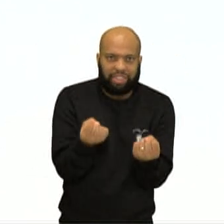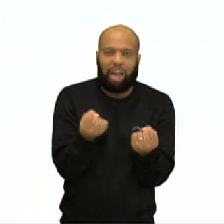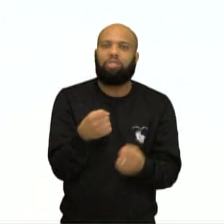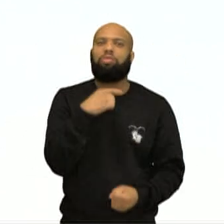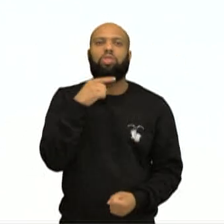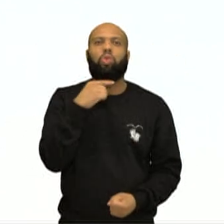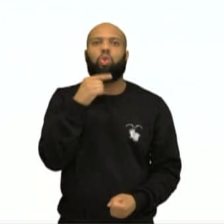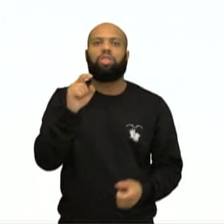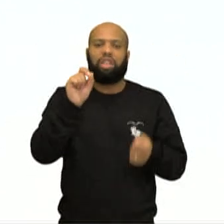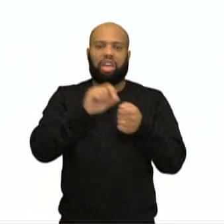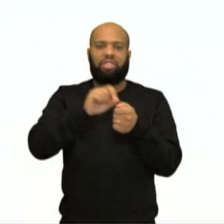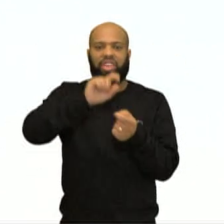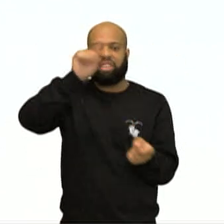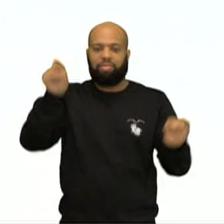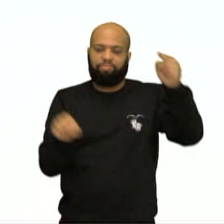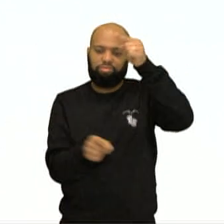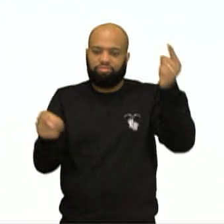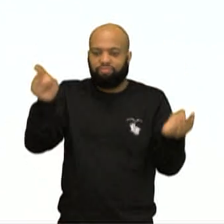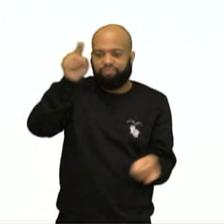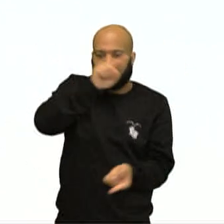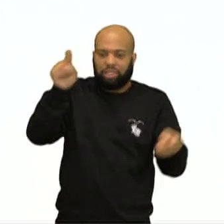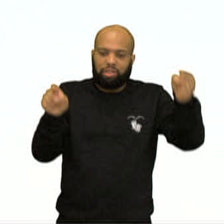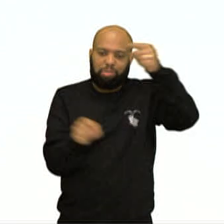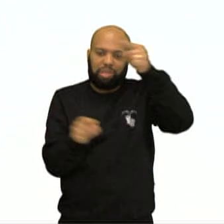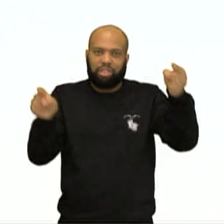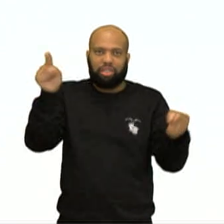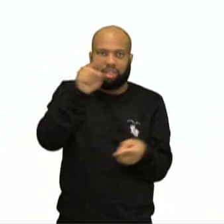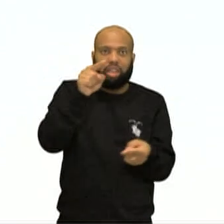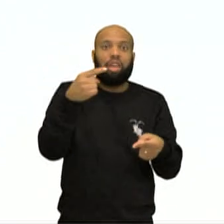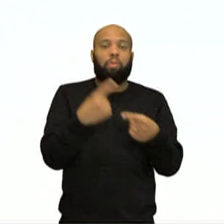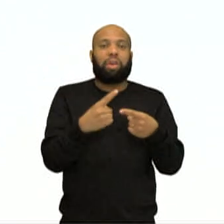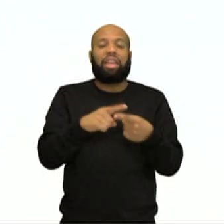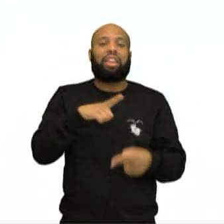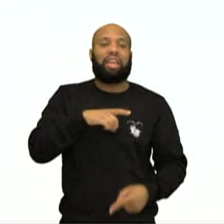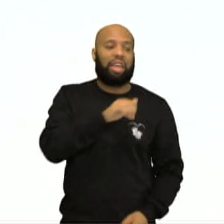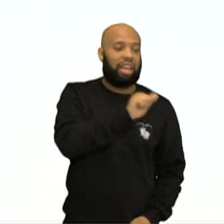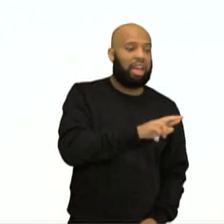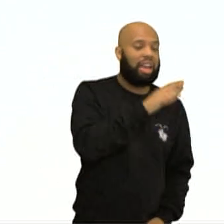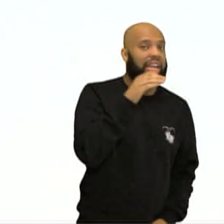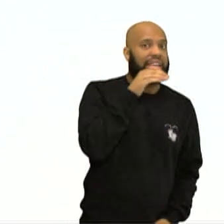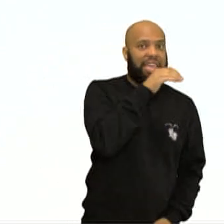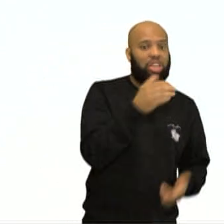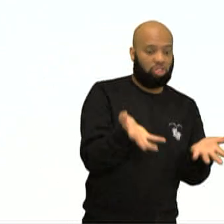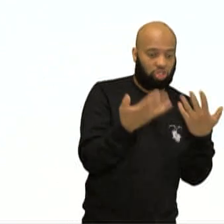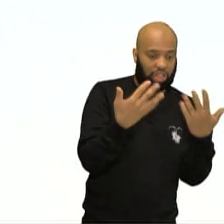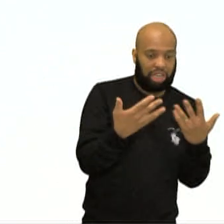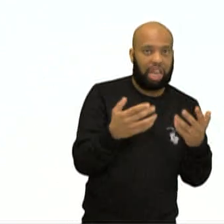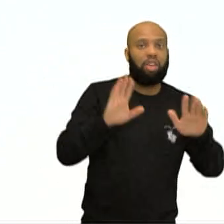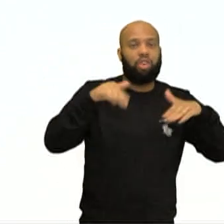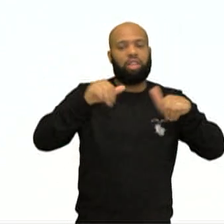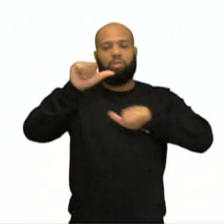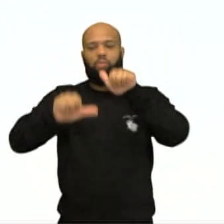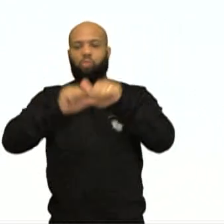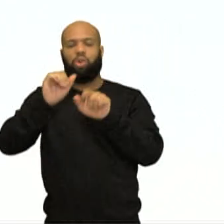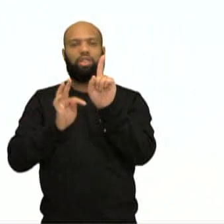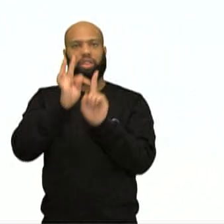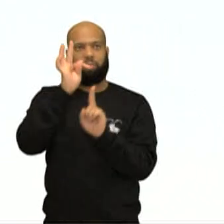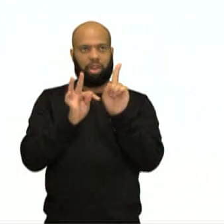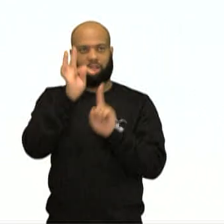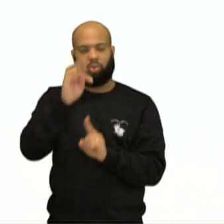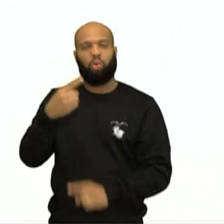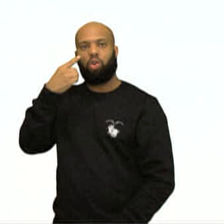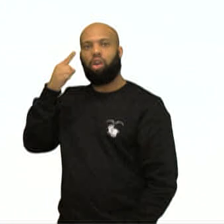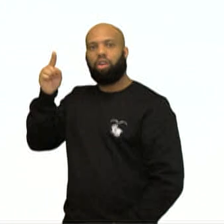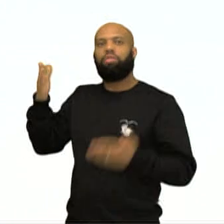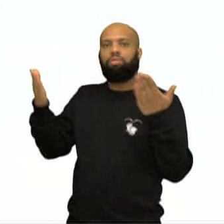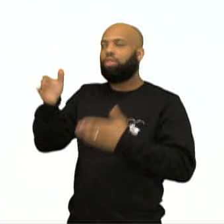circular por uma camada de ar quente, menos densa, provocando alterações na temperatura. E a imagem que